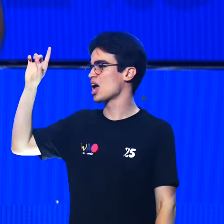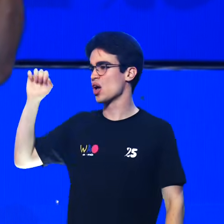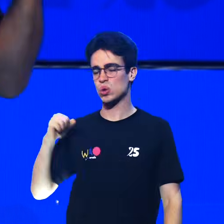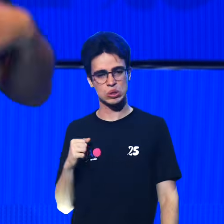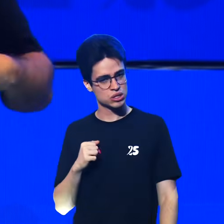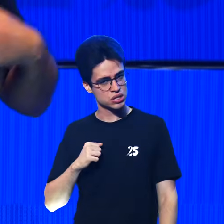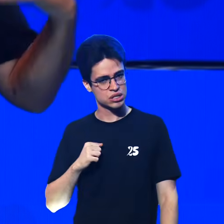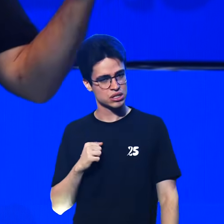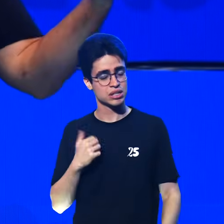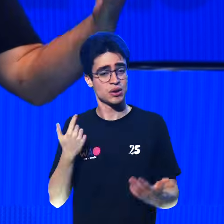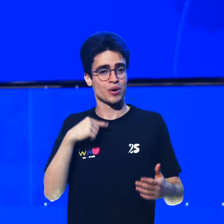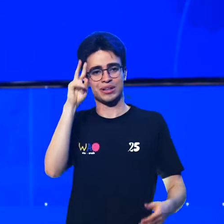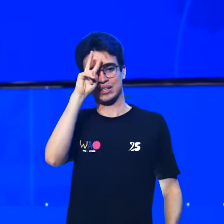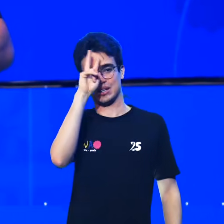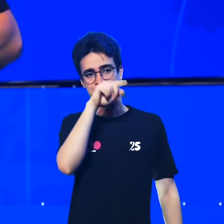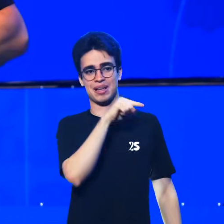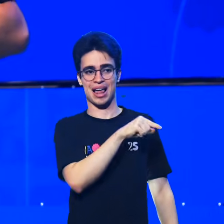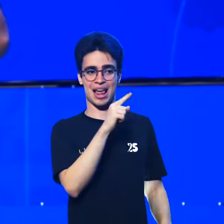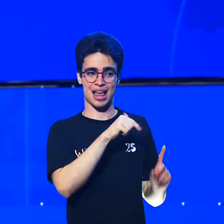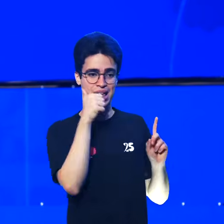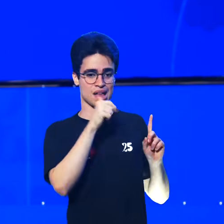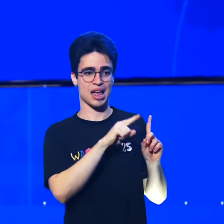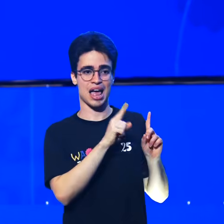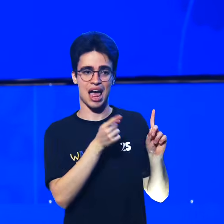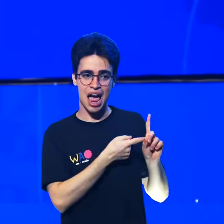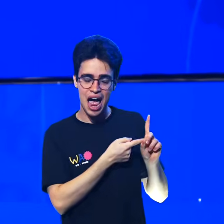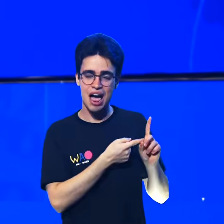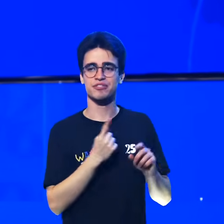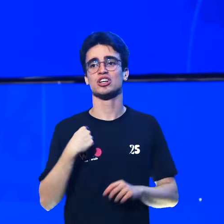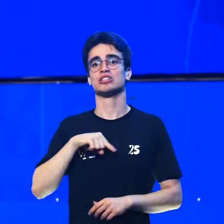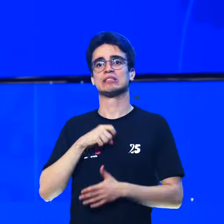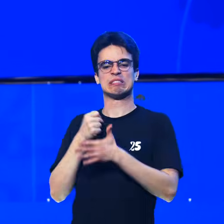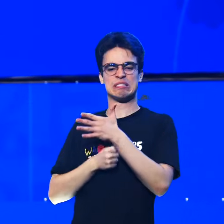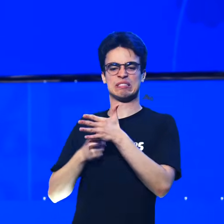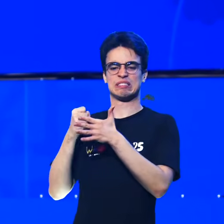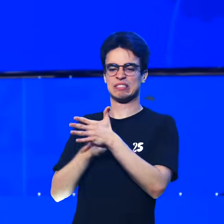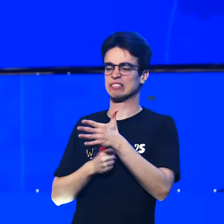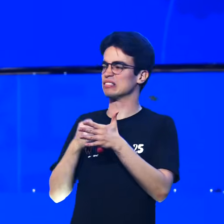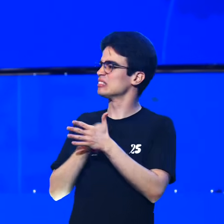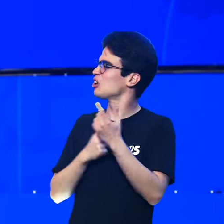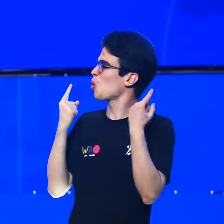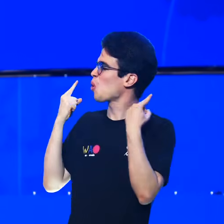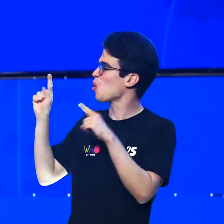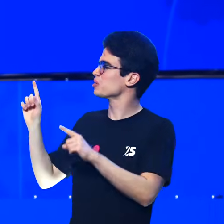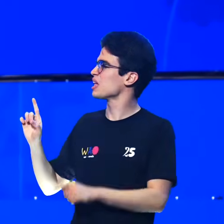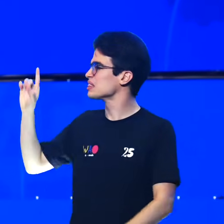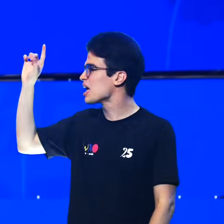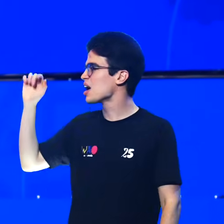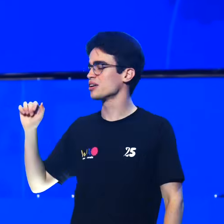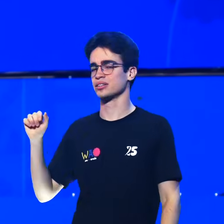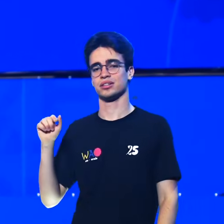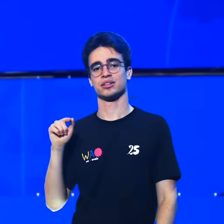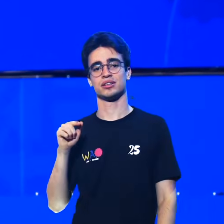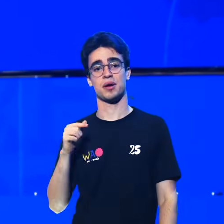Eu me lembro que agora ela grávida e nós lutando contra a vontade de Deus. Meu sogro falou: Márcio, agora vocês vão ficar?